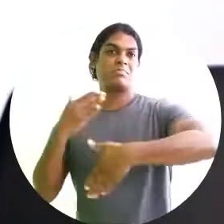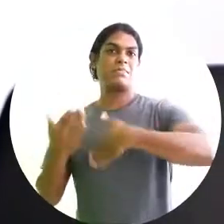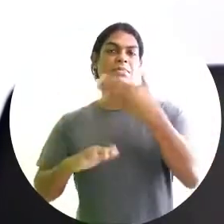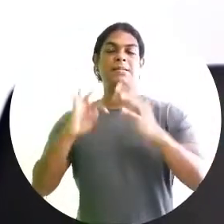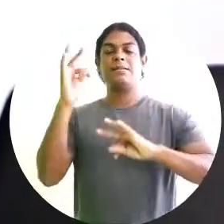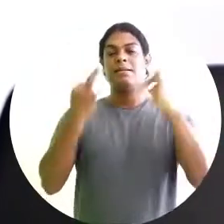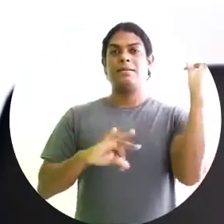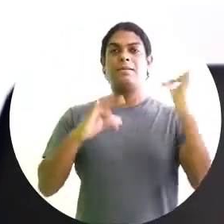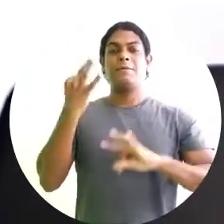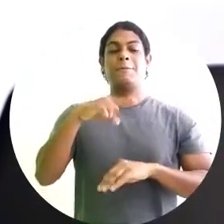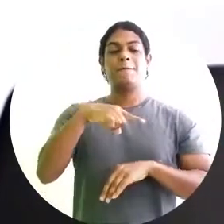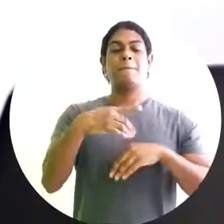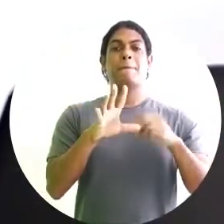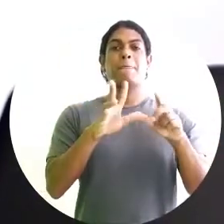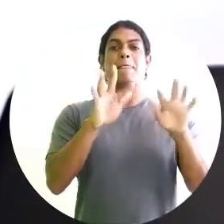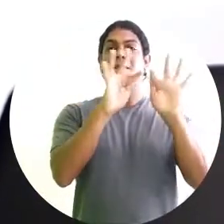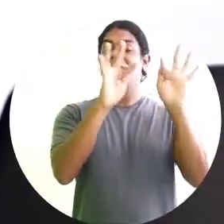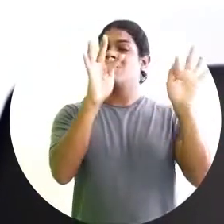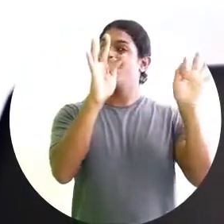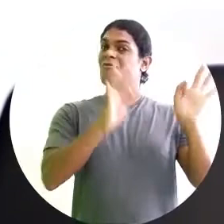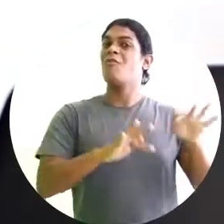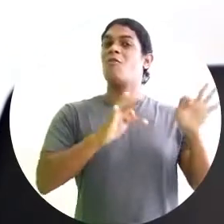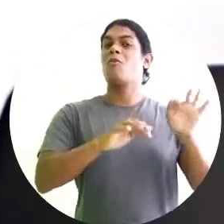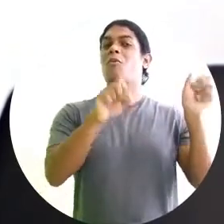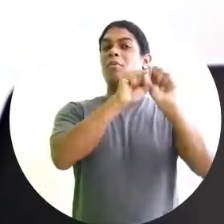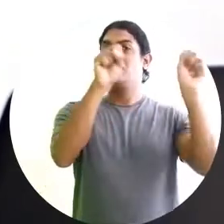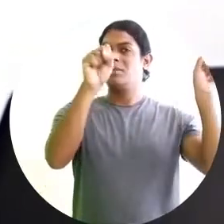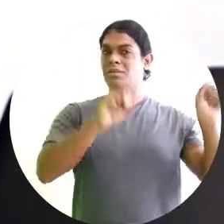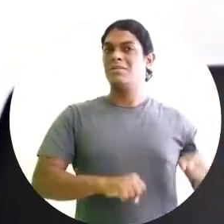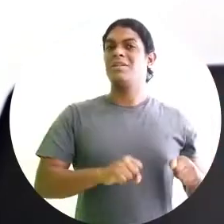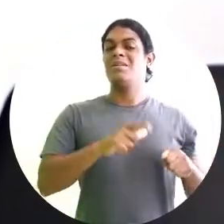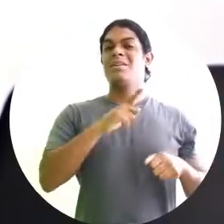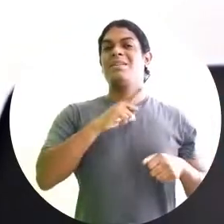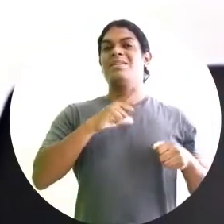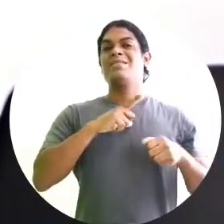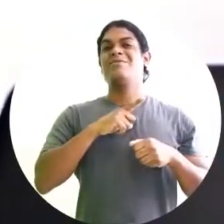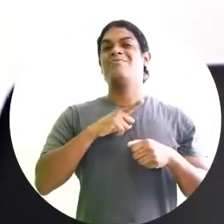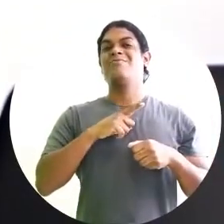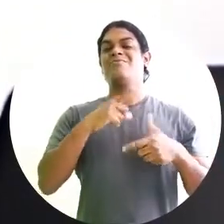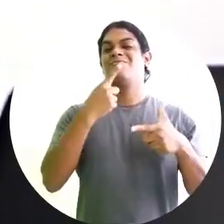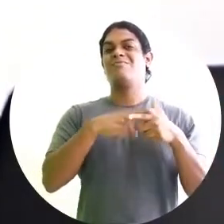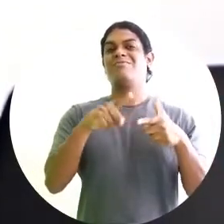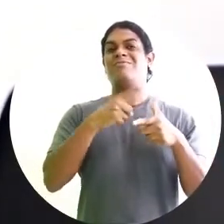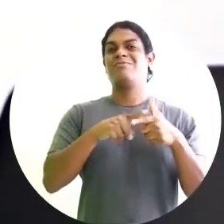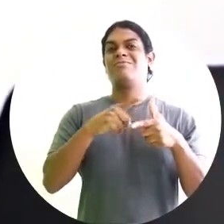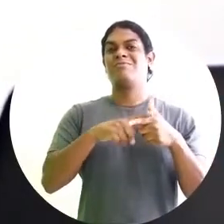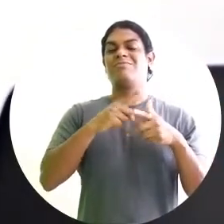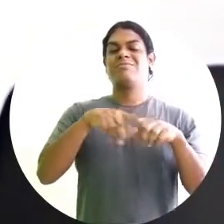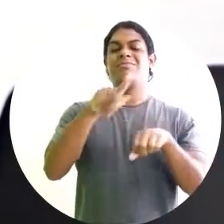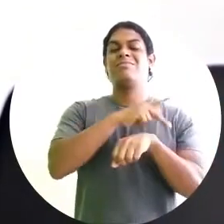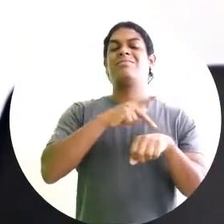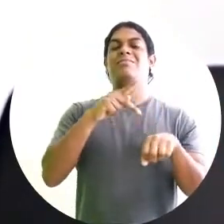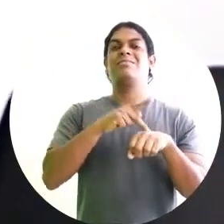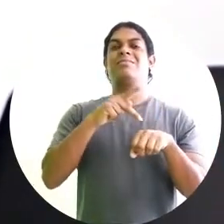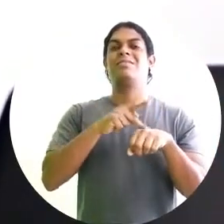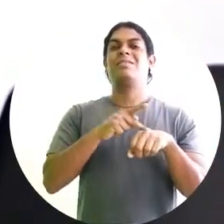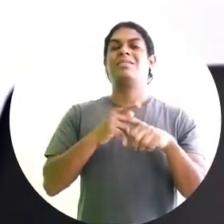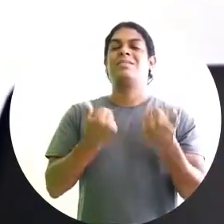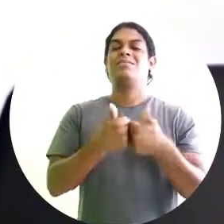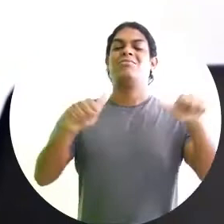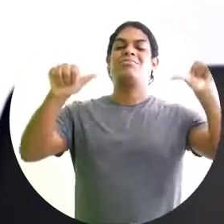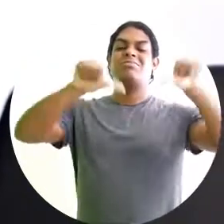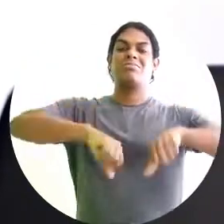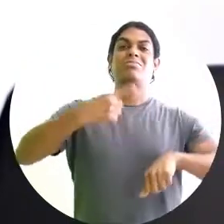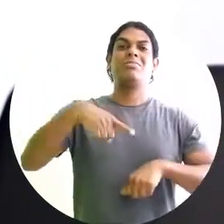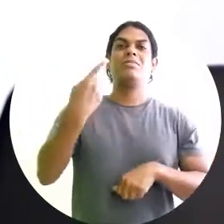esse modelo de sistema que causou um dano profundo na economia dos países que aderiram, ele